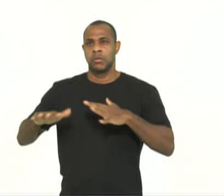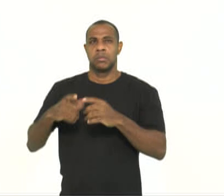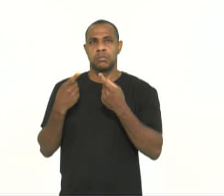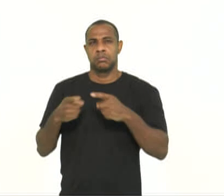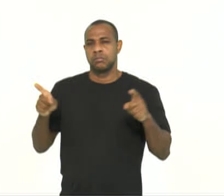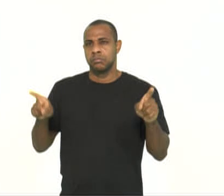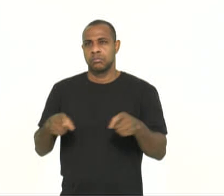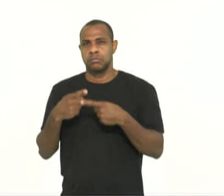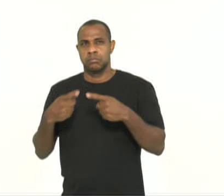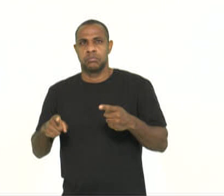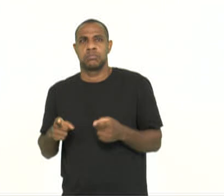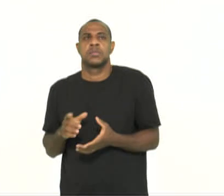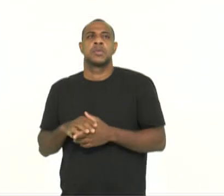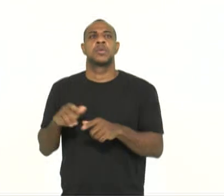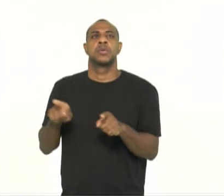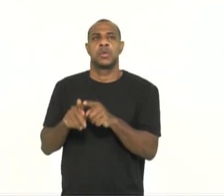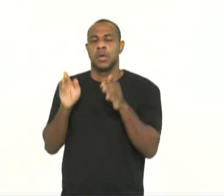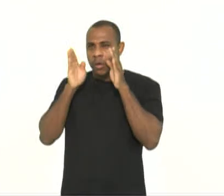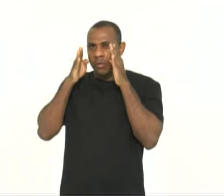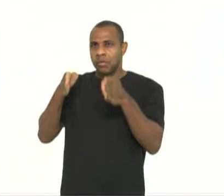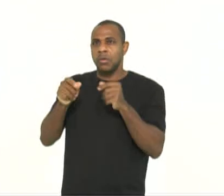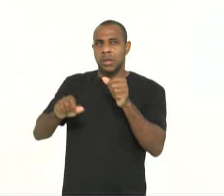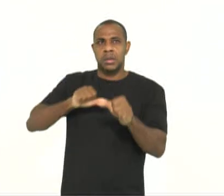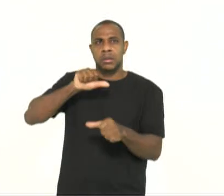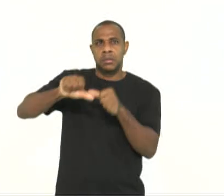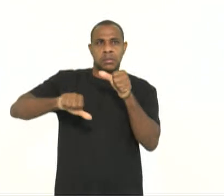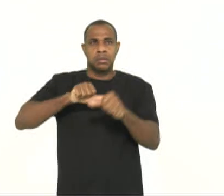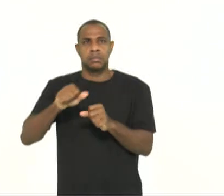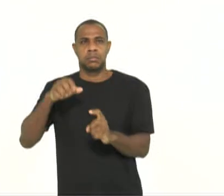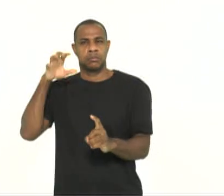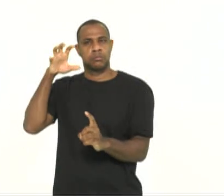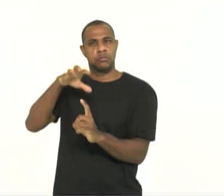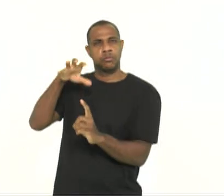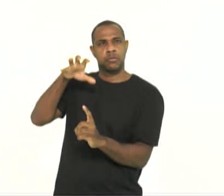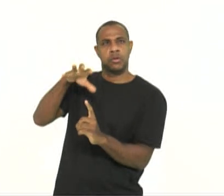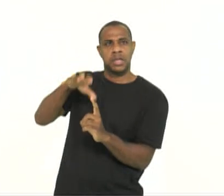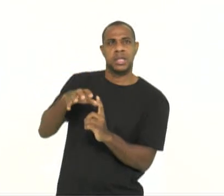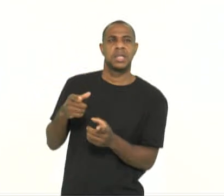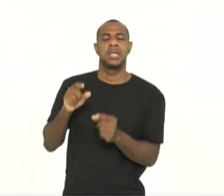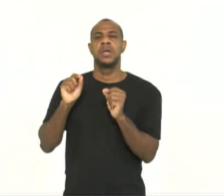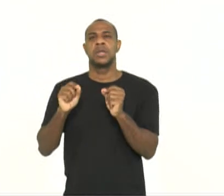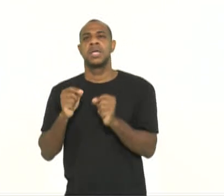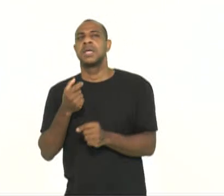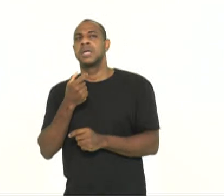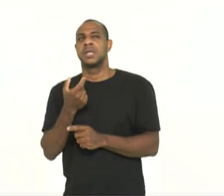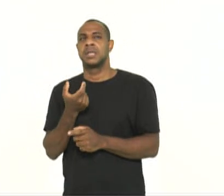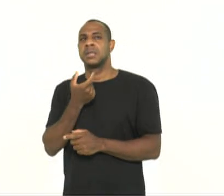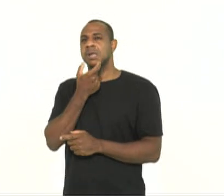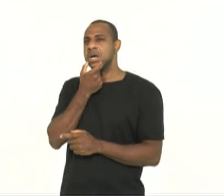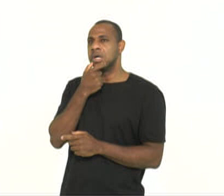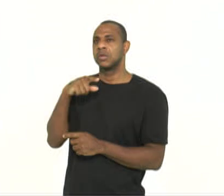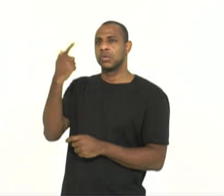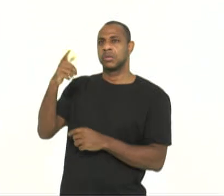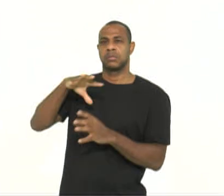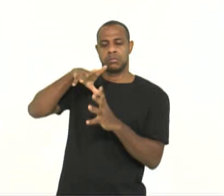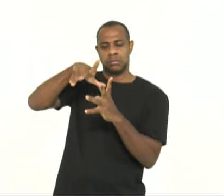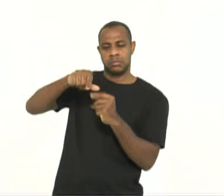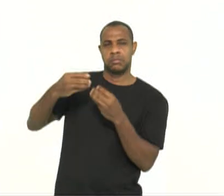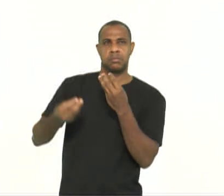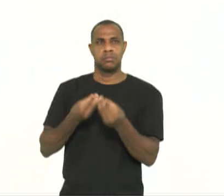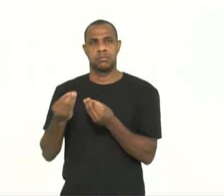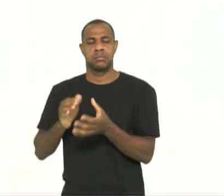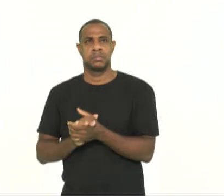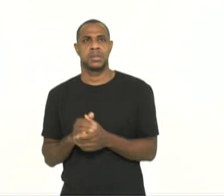literário, plástico, cujo foco era a transformação da cultura nacional a partir da influência estrangeira com a tradição brasileira, ou seja, uma segunda onda da Semana de Arte Moderna